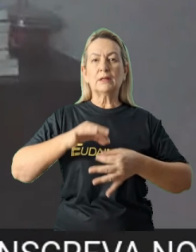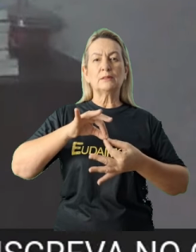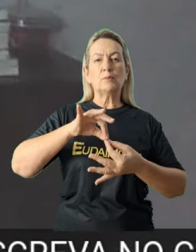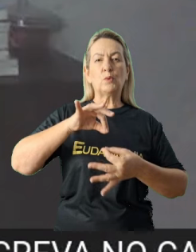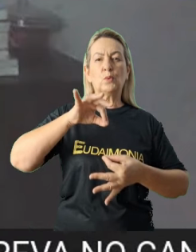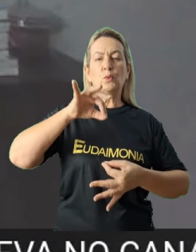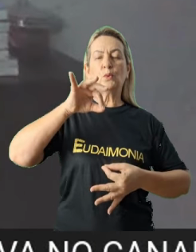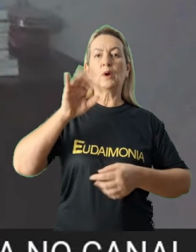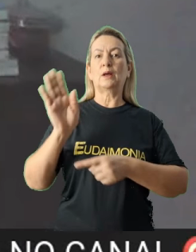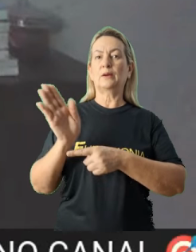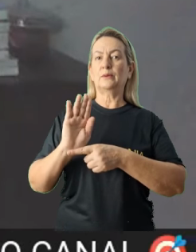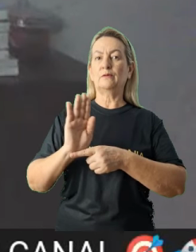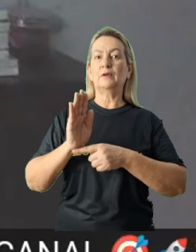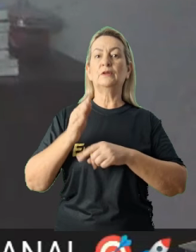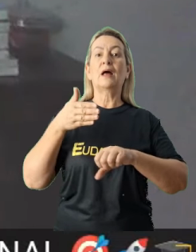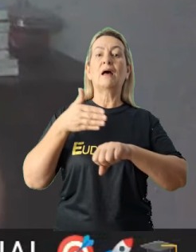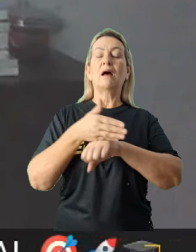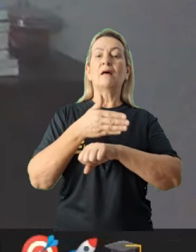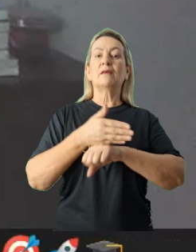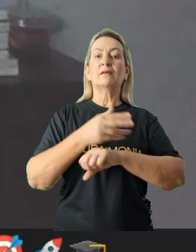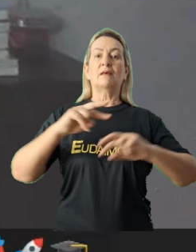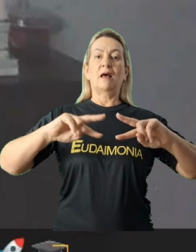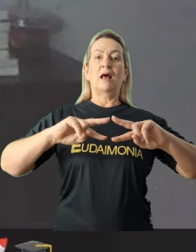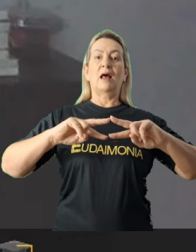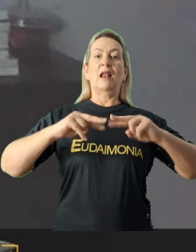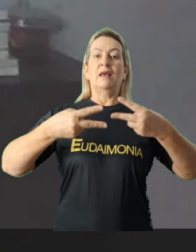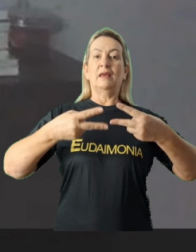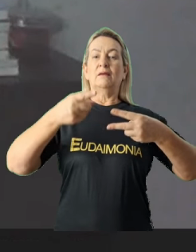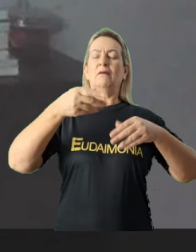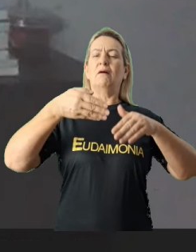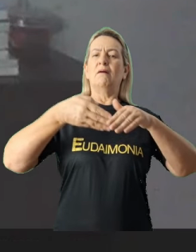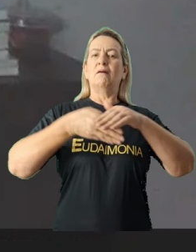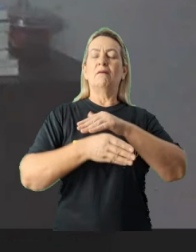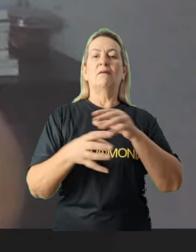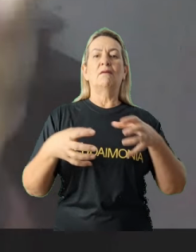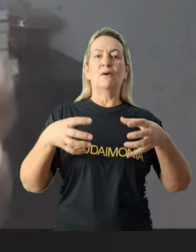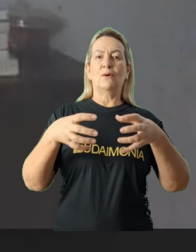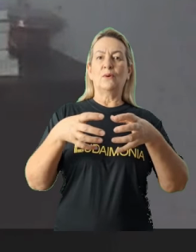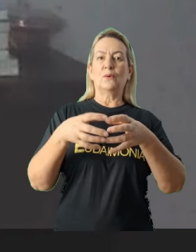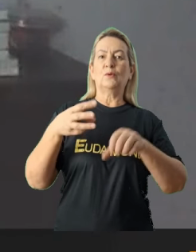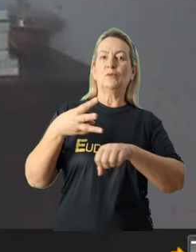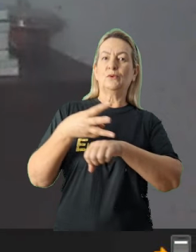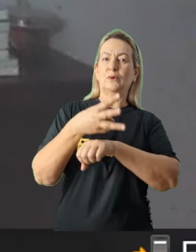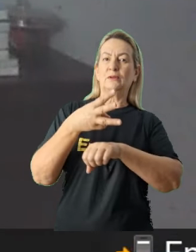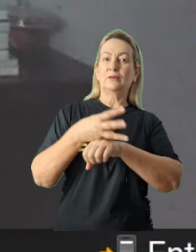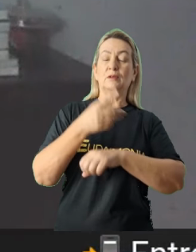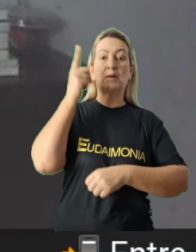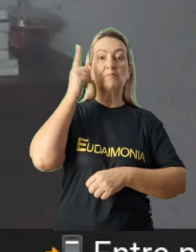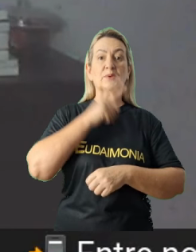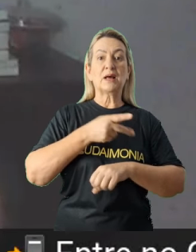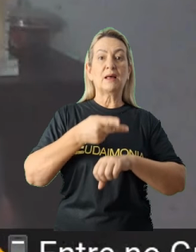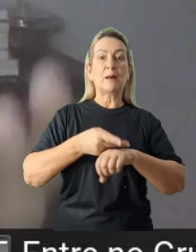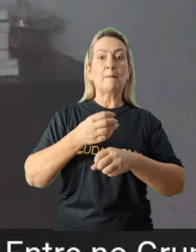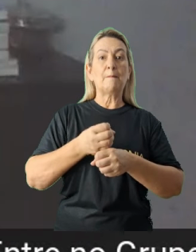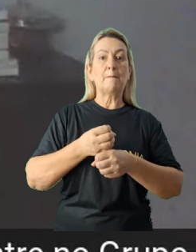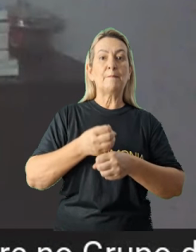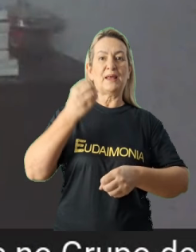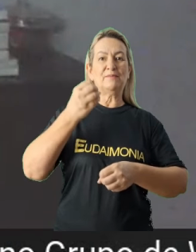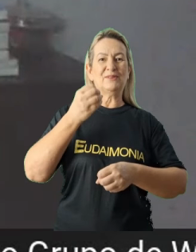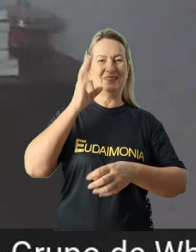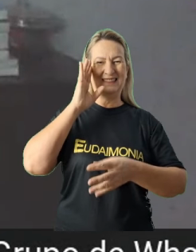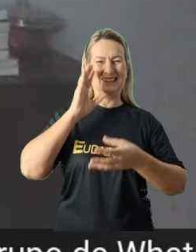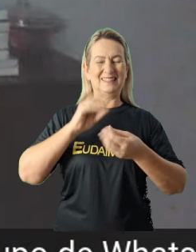deste vídeo, para que você consiga acessar o link para ir para o nosso grupo de WhatsApp para concorrer a alguns prêmios,